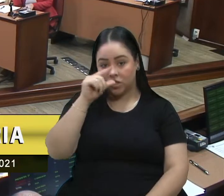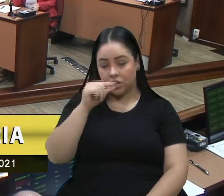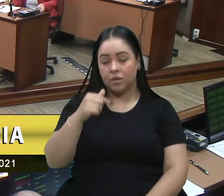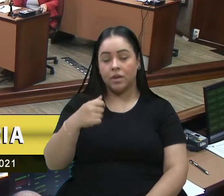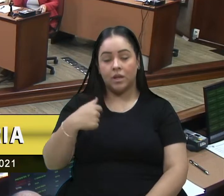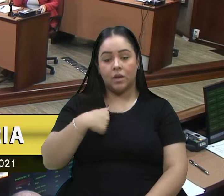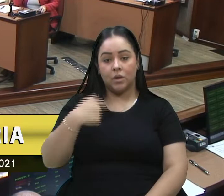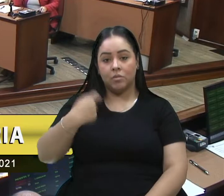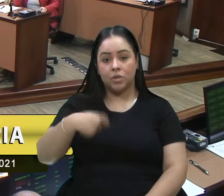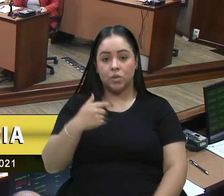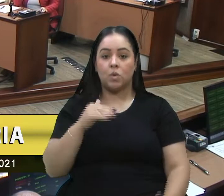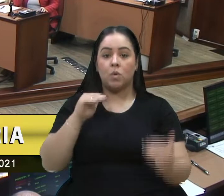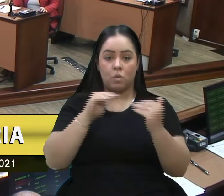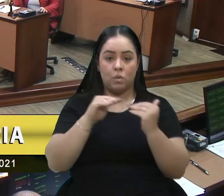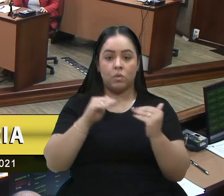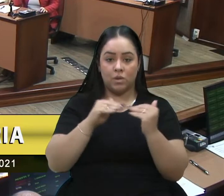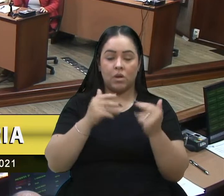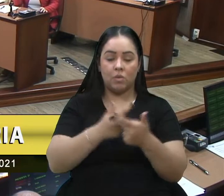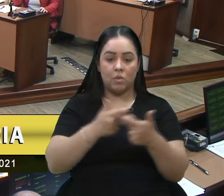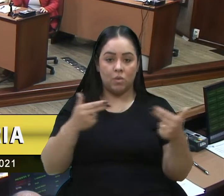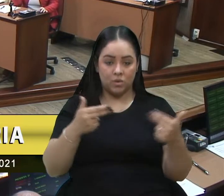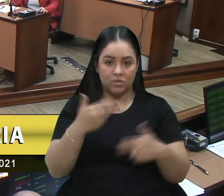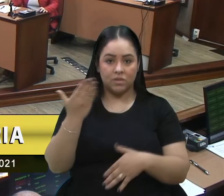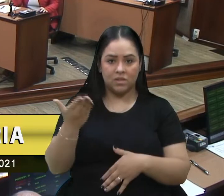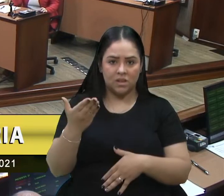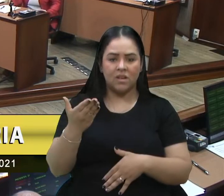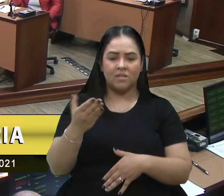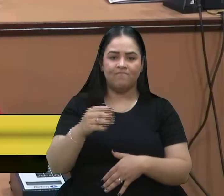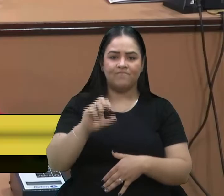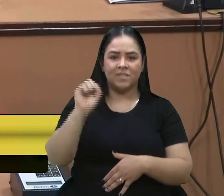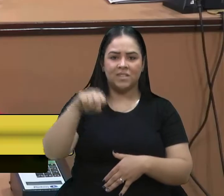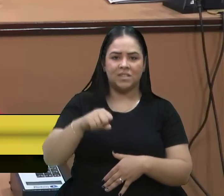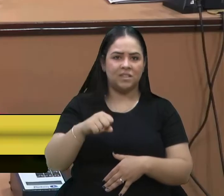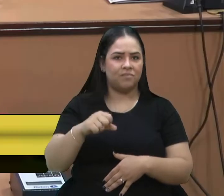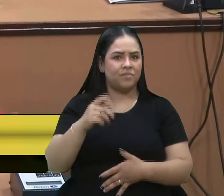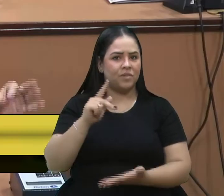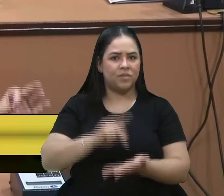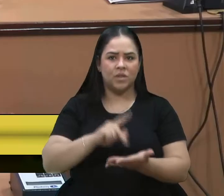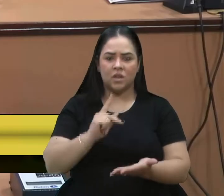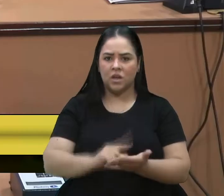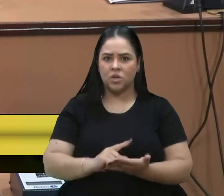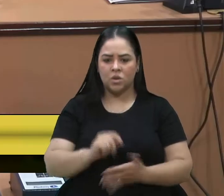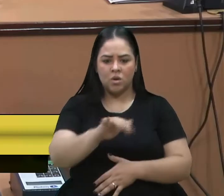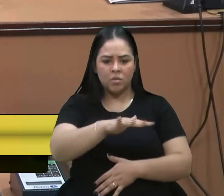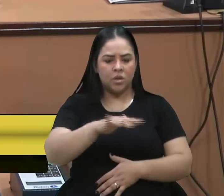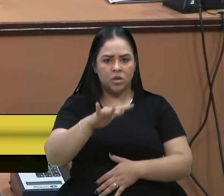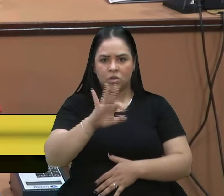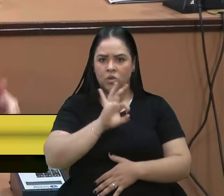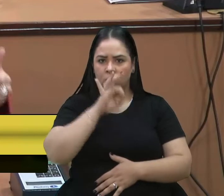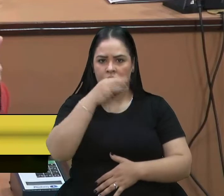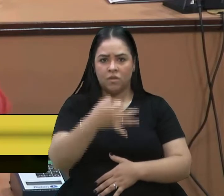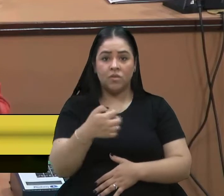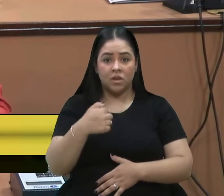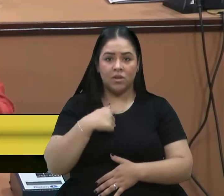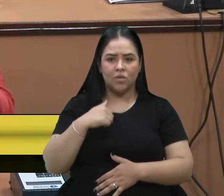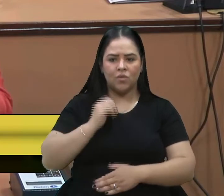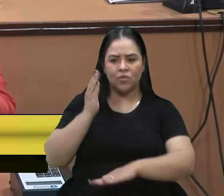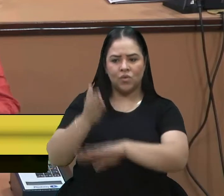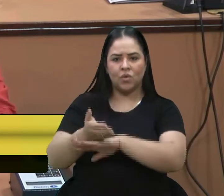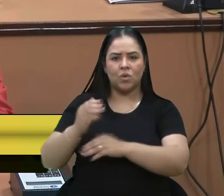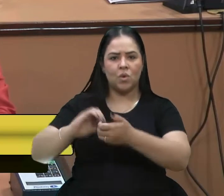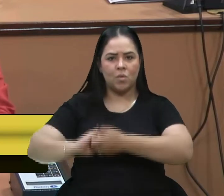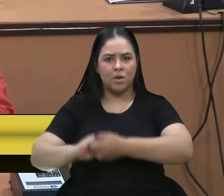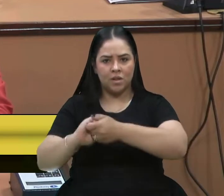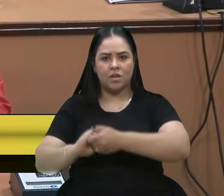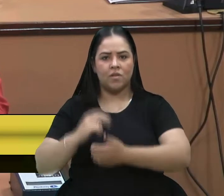senhor disse, no sentido de que realmente foi montado um ambiente muito hostil. Para se ter uma ideia, né, eu fui cumprimentar o vereador